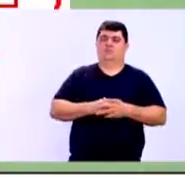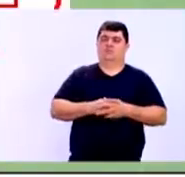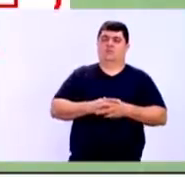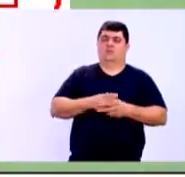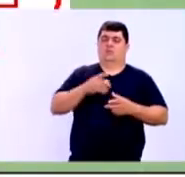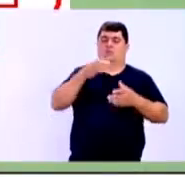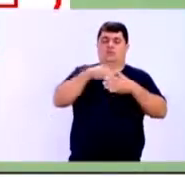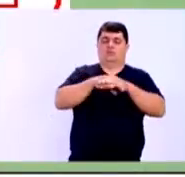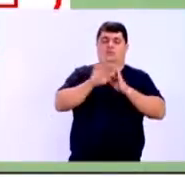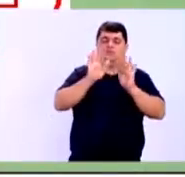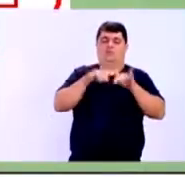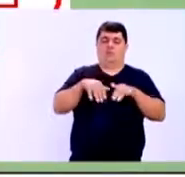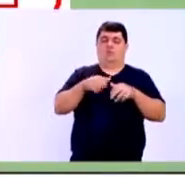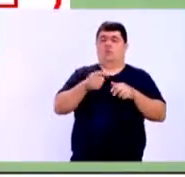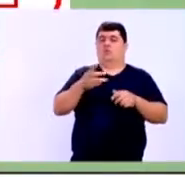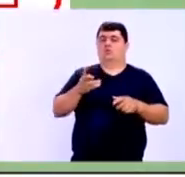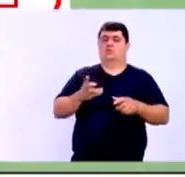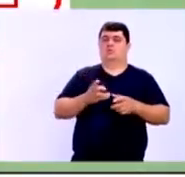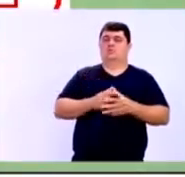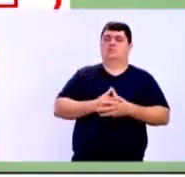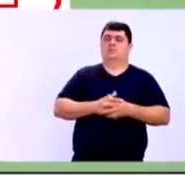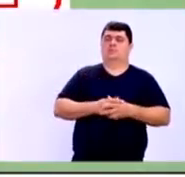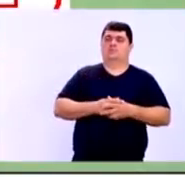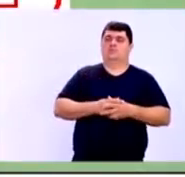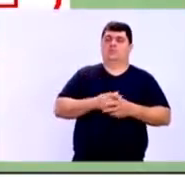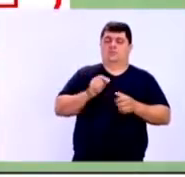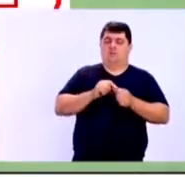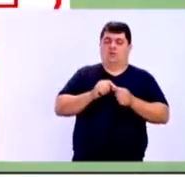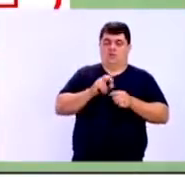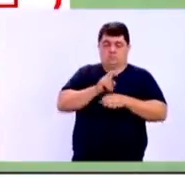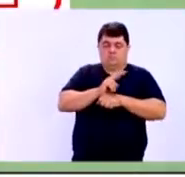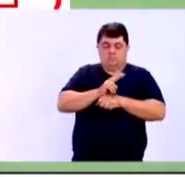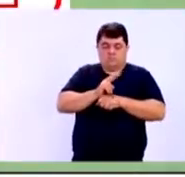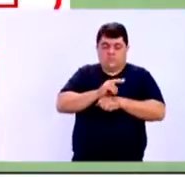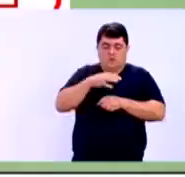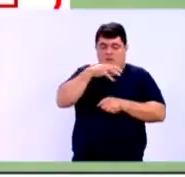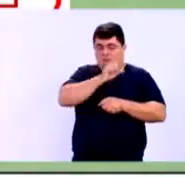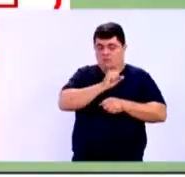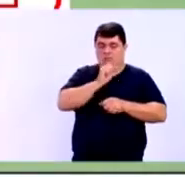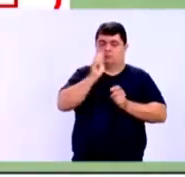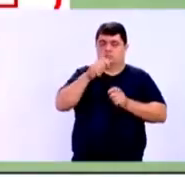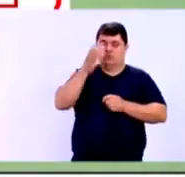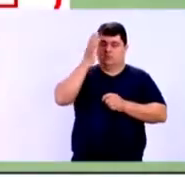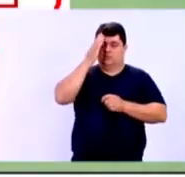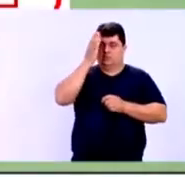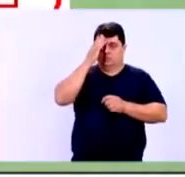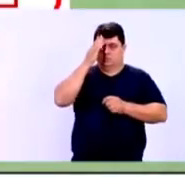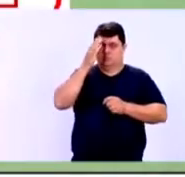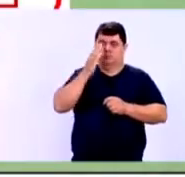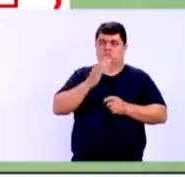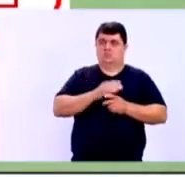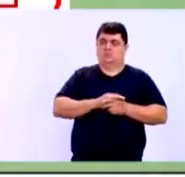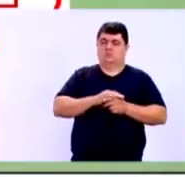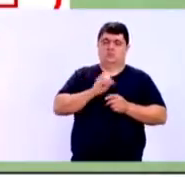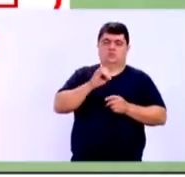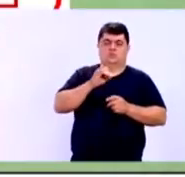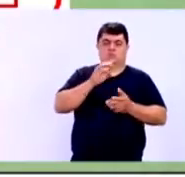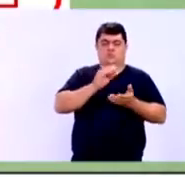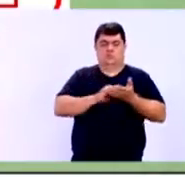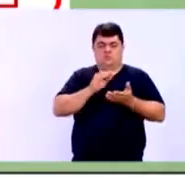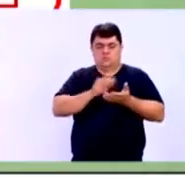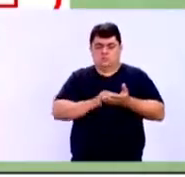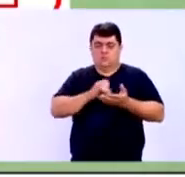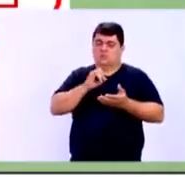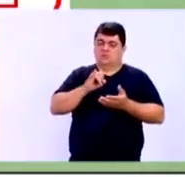da sua empresa. Com isso, você faz um controle automático e verifica se está faltando. Você